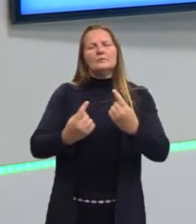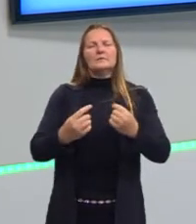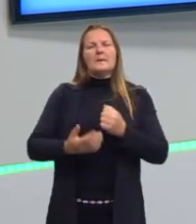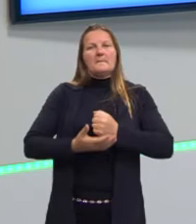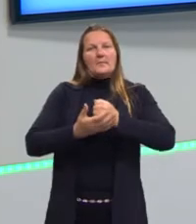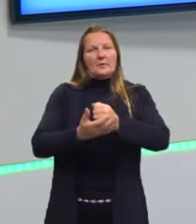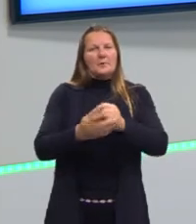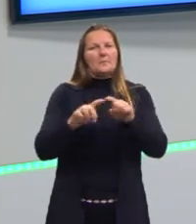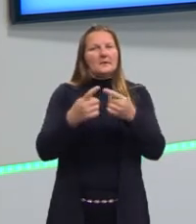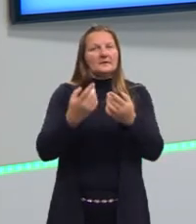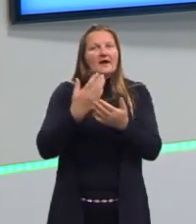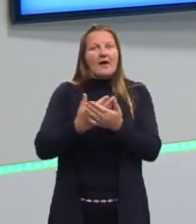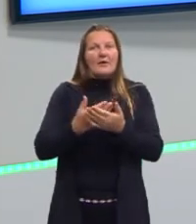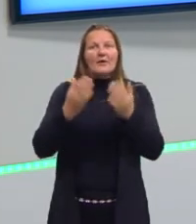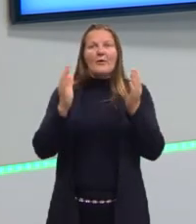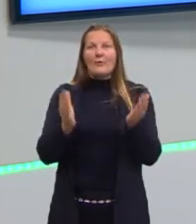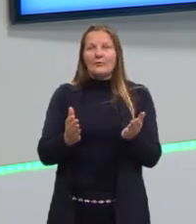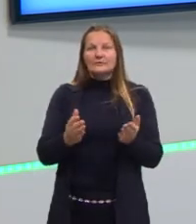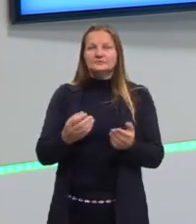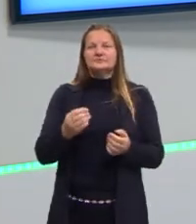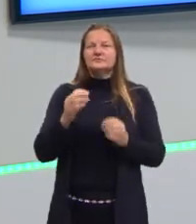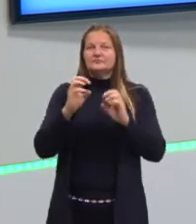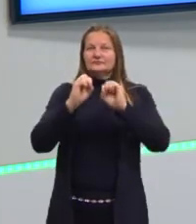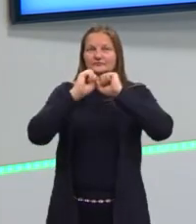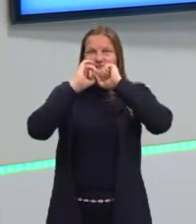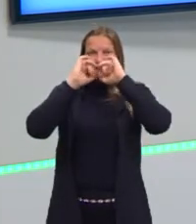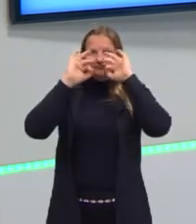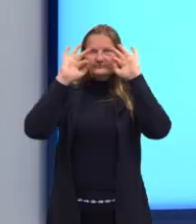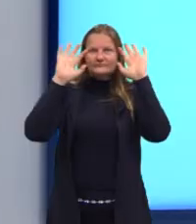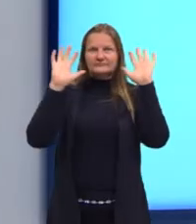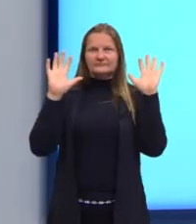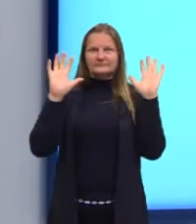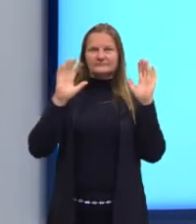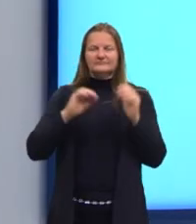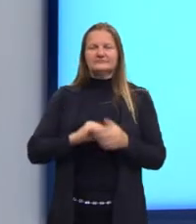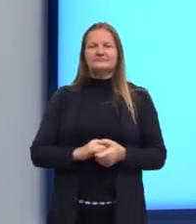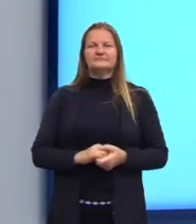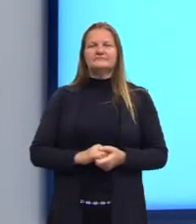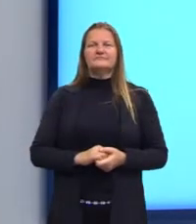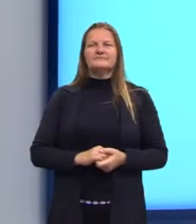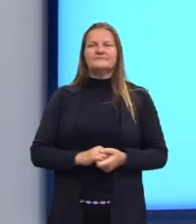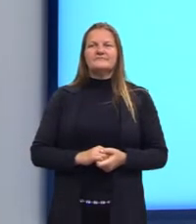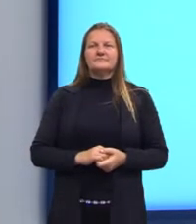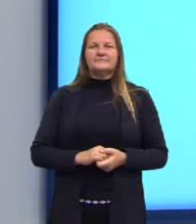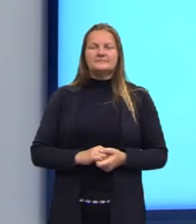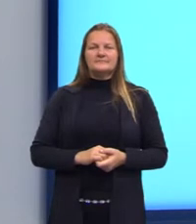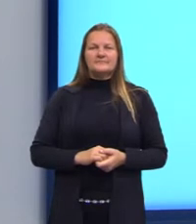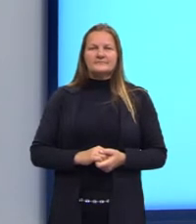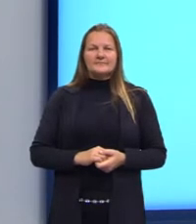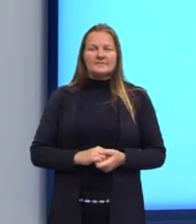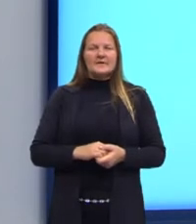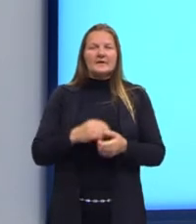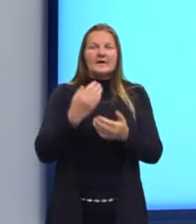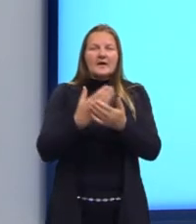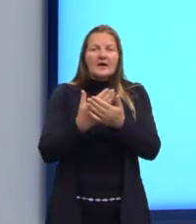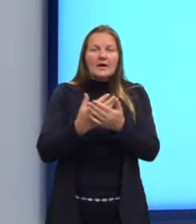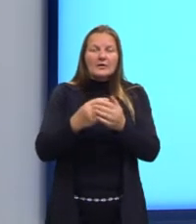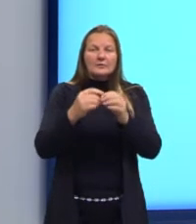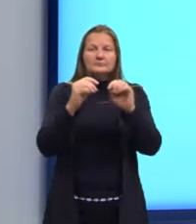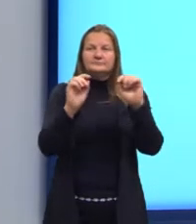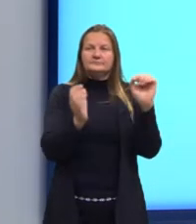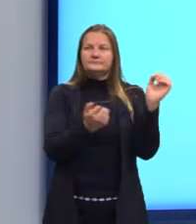apoio mas a gente vai ver na aula de hoje vai ficar tudo esclarecido bom e na nossa próxima tela